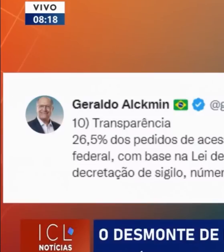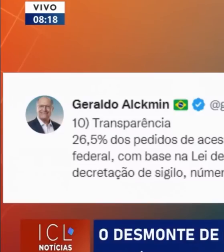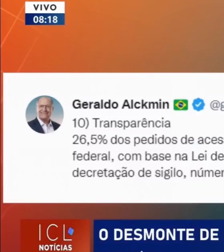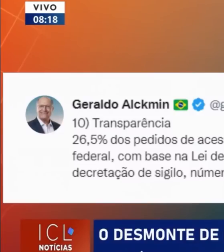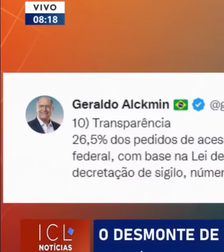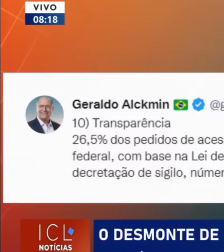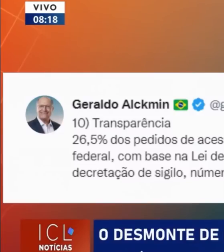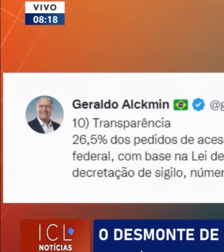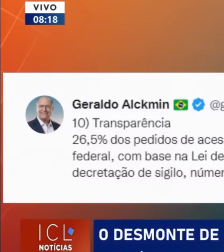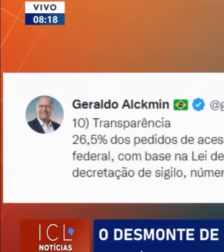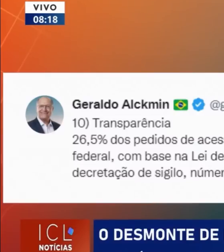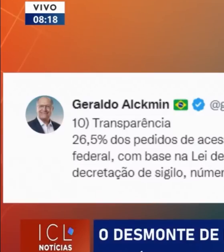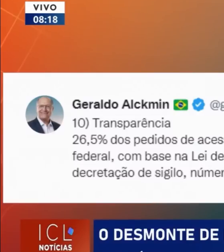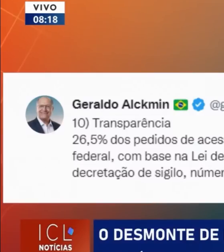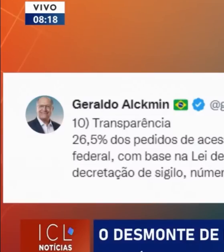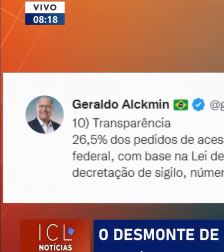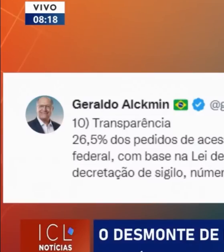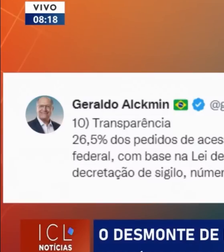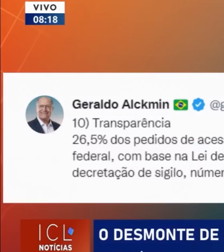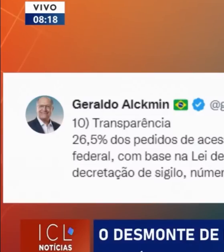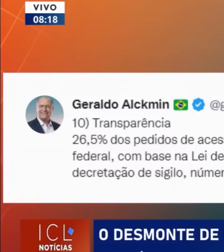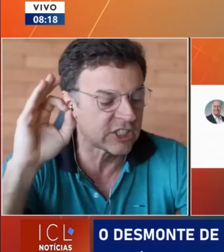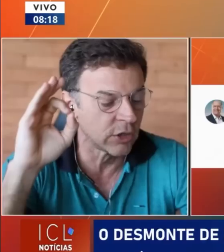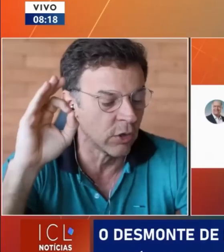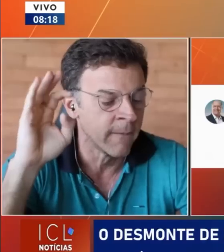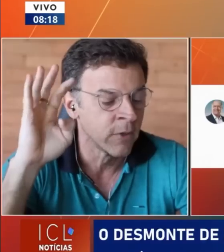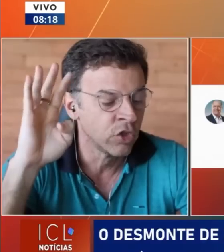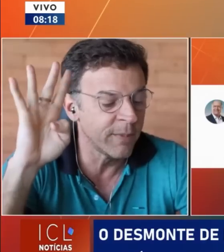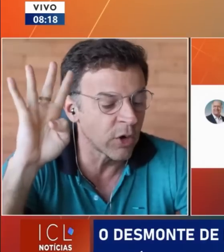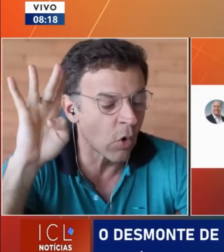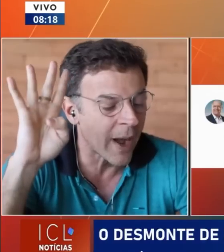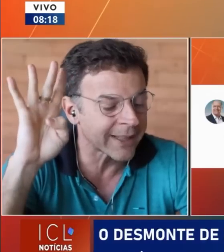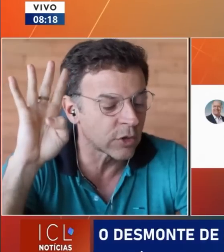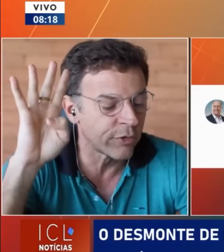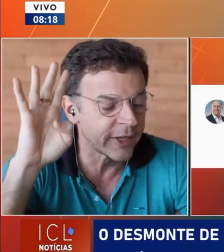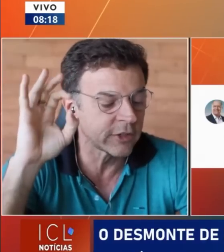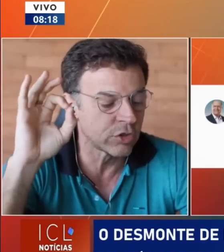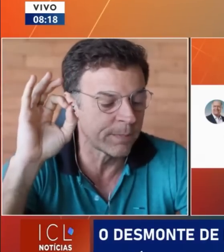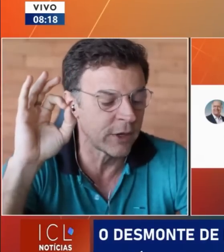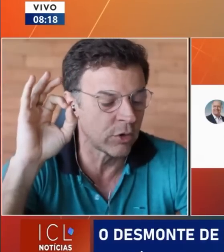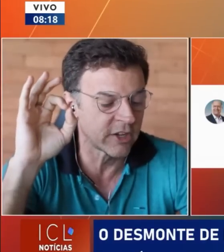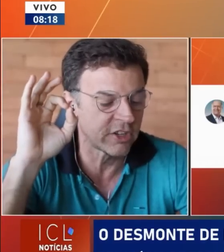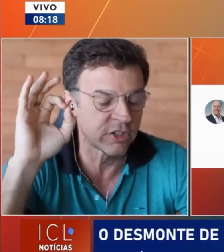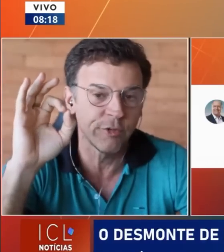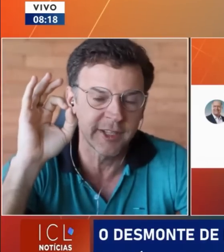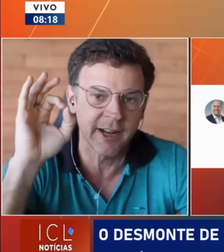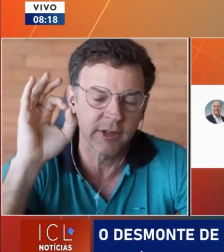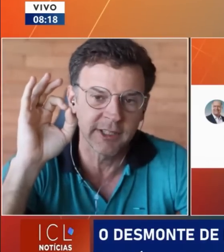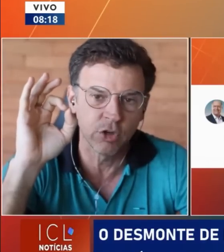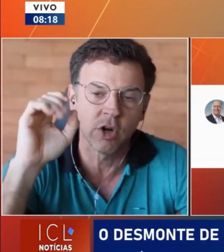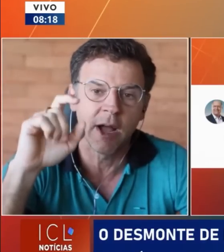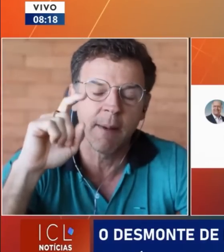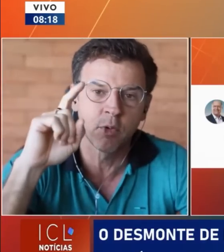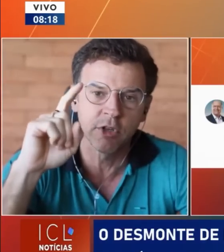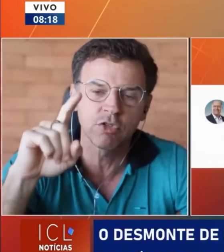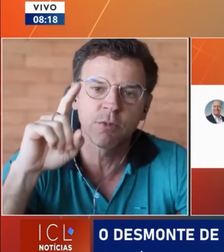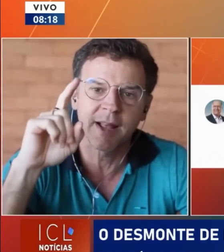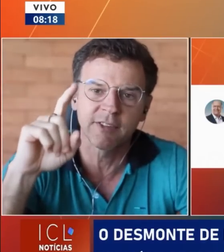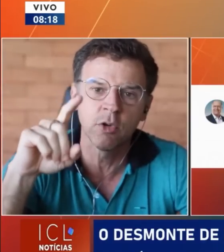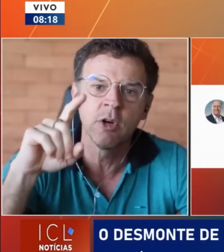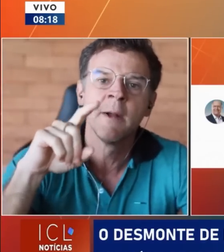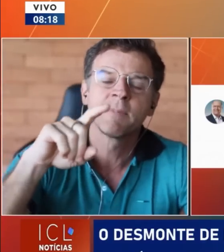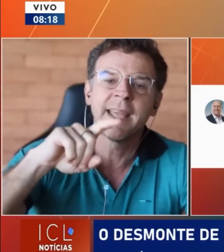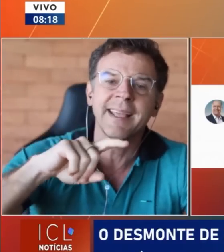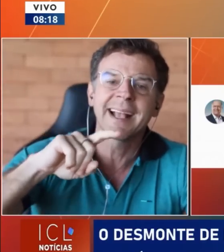foram negados por decretação de sigilo número quatro vezes superior a gestão Federal anterior é por isso